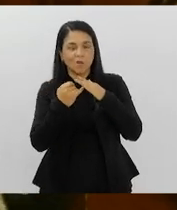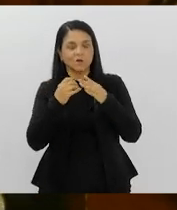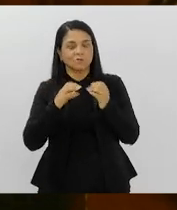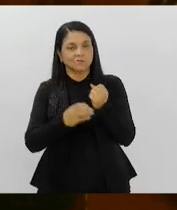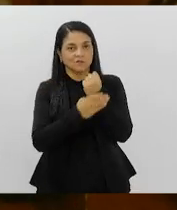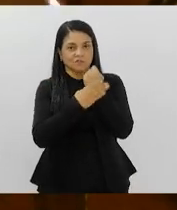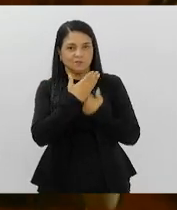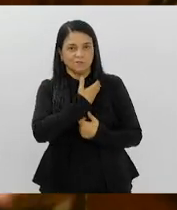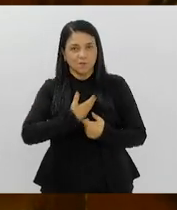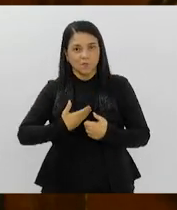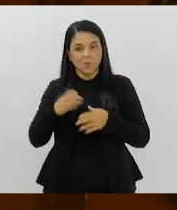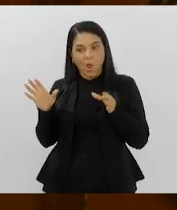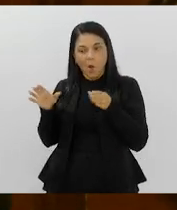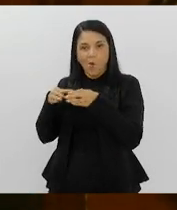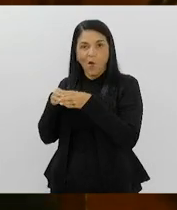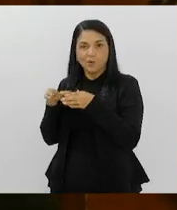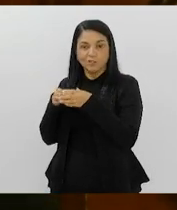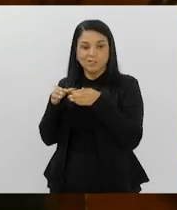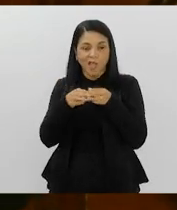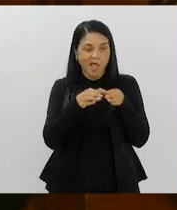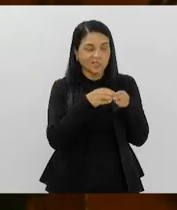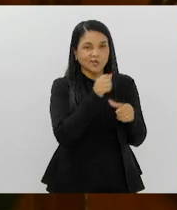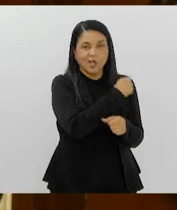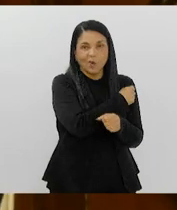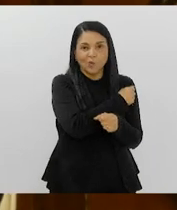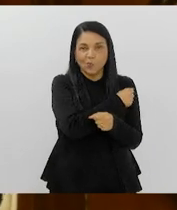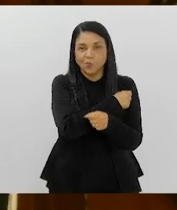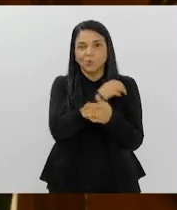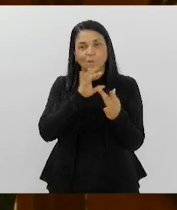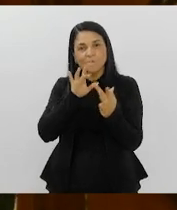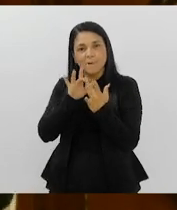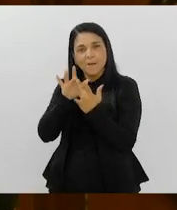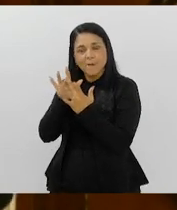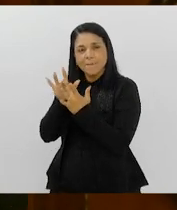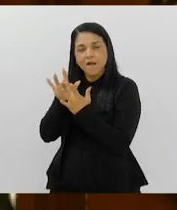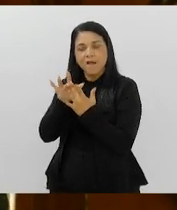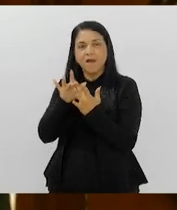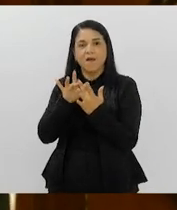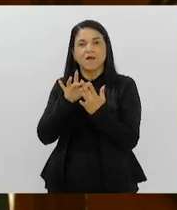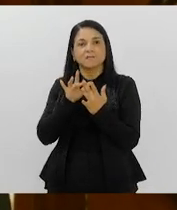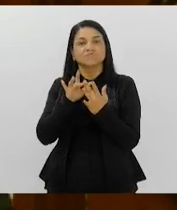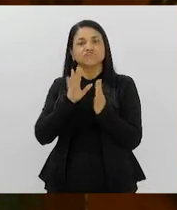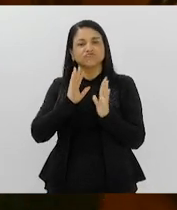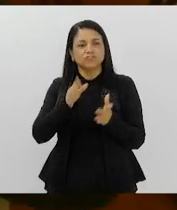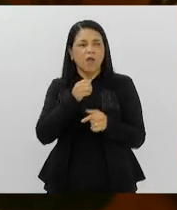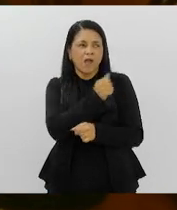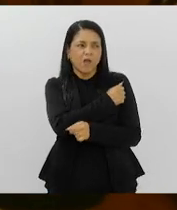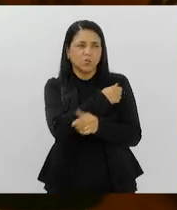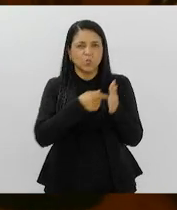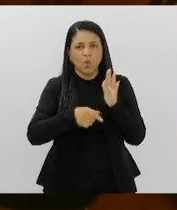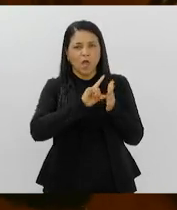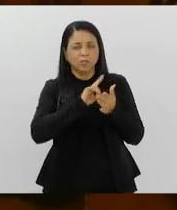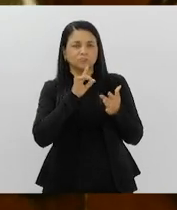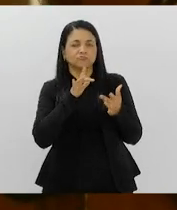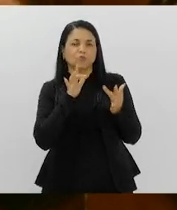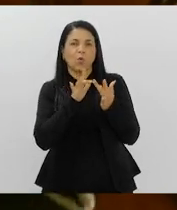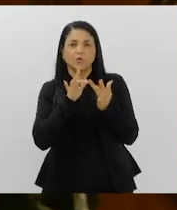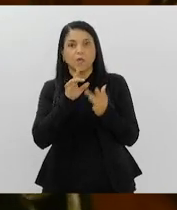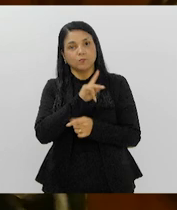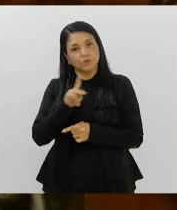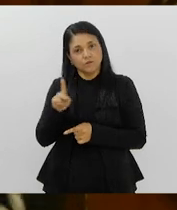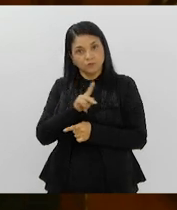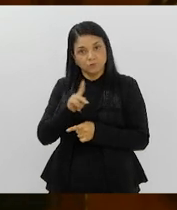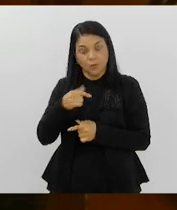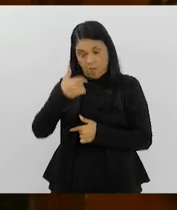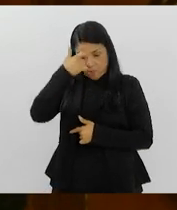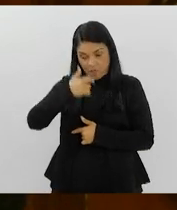da comunidade e principalmente dos alunos. Porque os alunos eles já têm um contato diário com os professores. Mas eu vou falar por mim agora, tenho 37